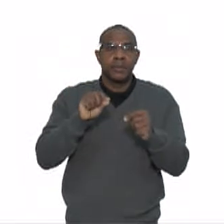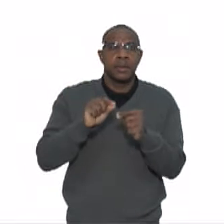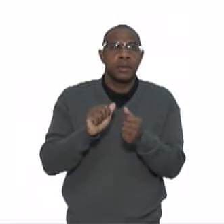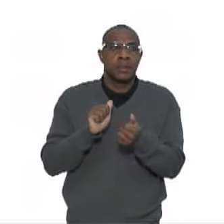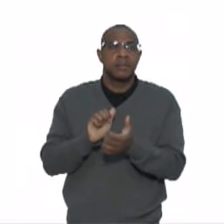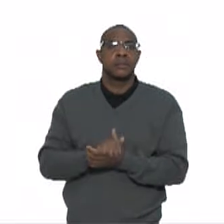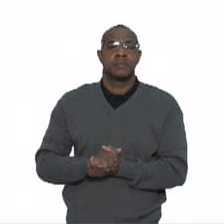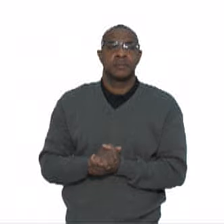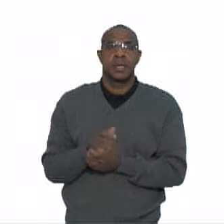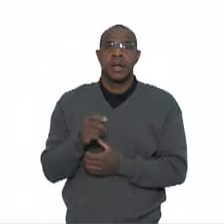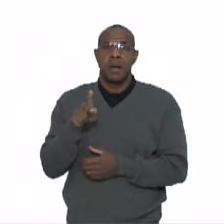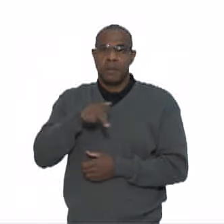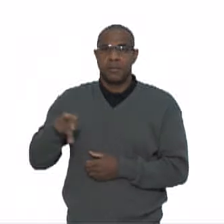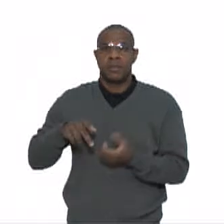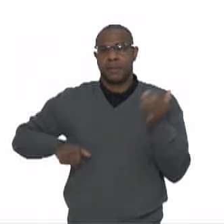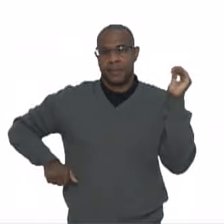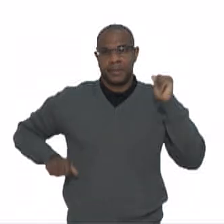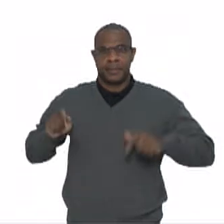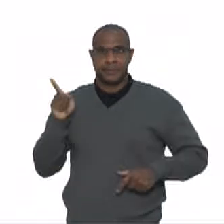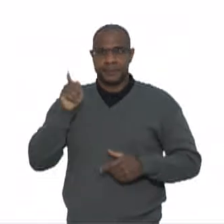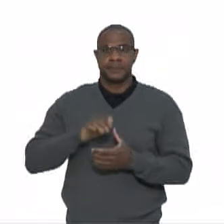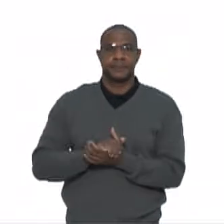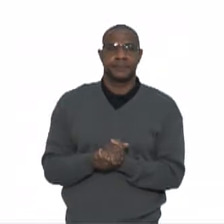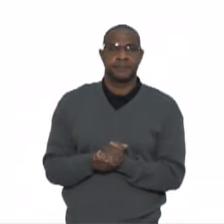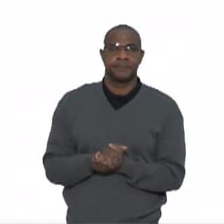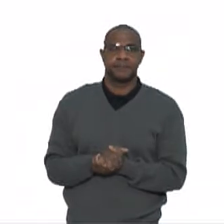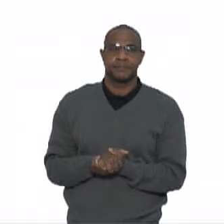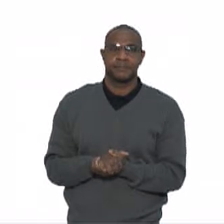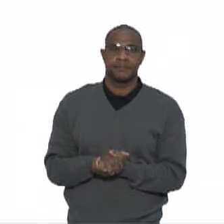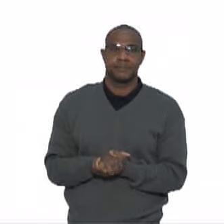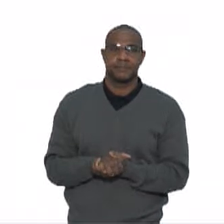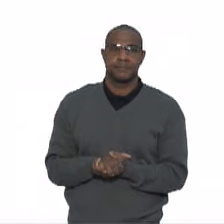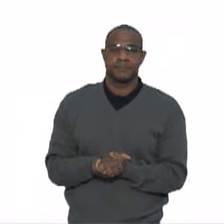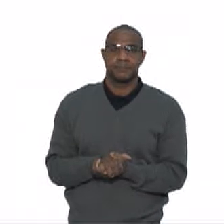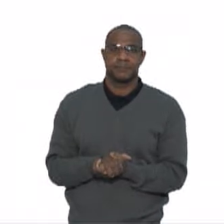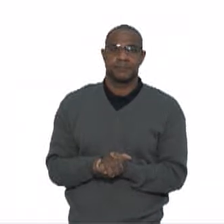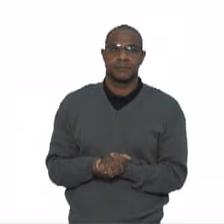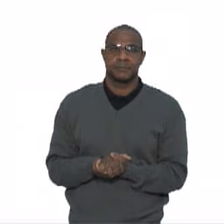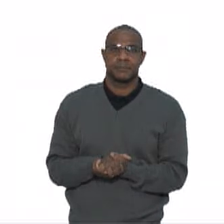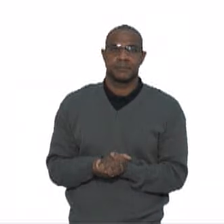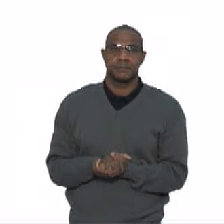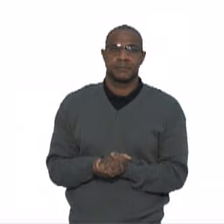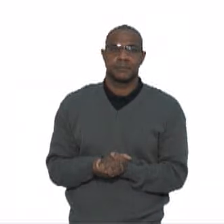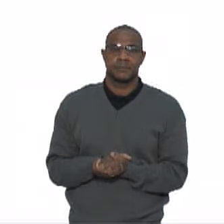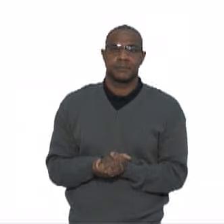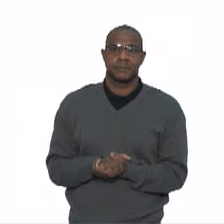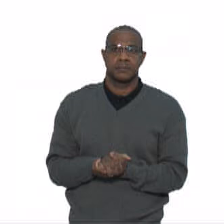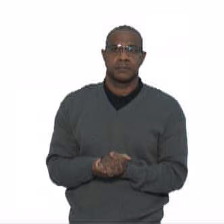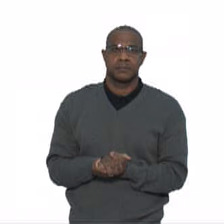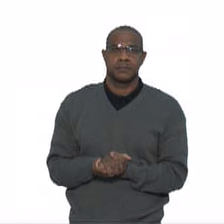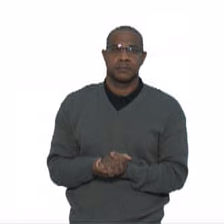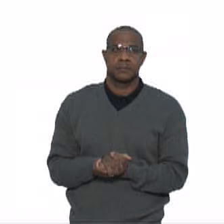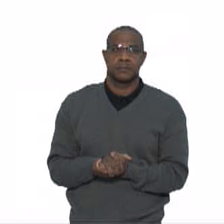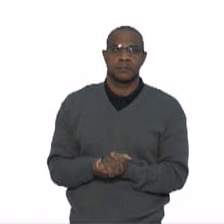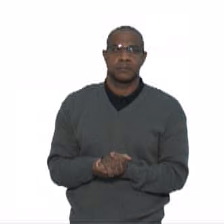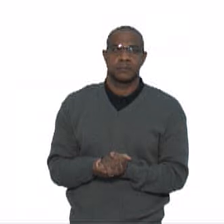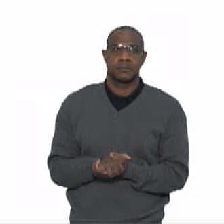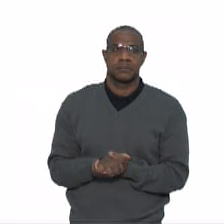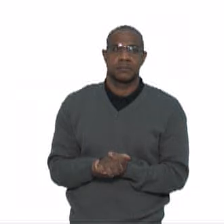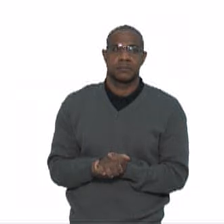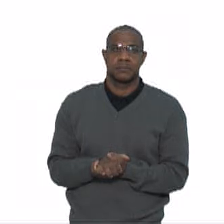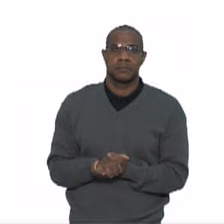el Desarrollo y la Paz, que se celebra por 7ª vez este lunes. Relembrando que lunes